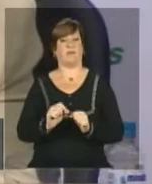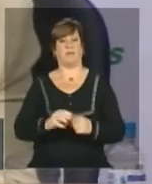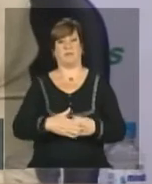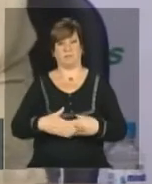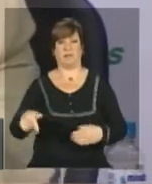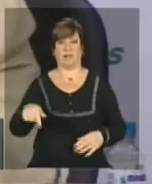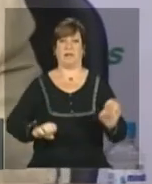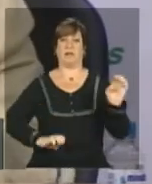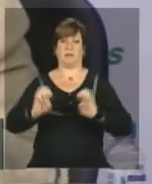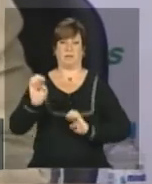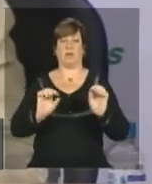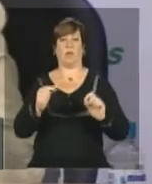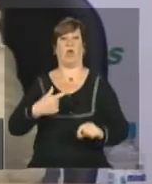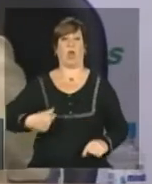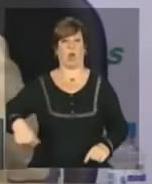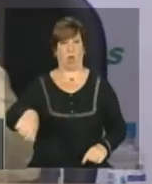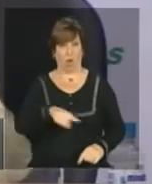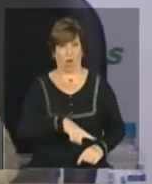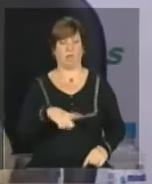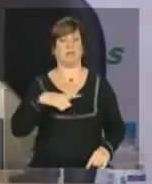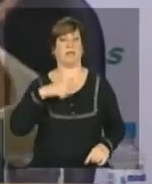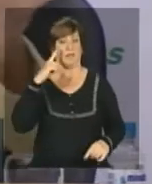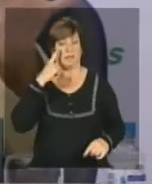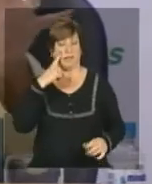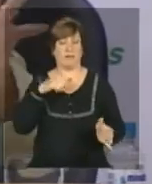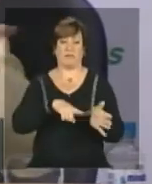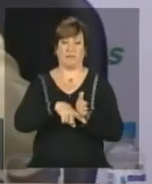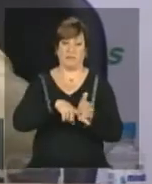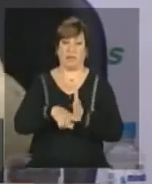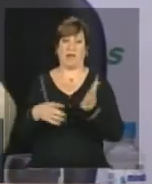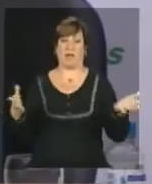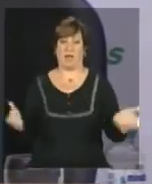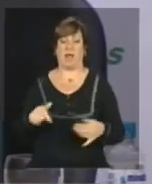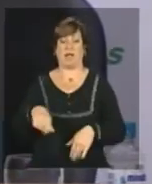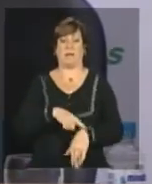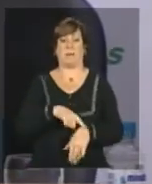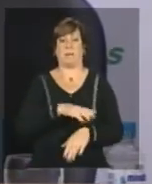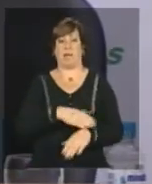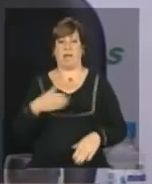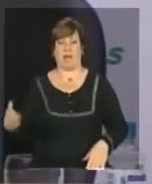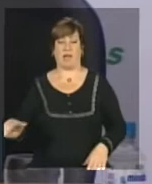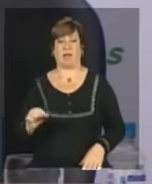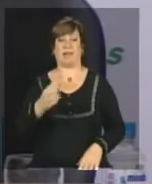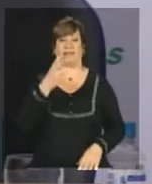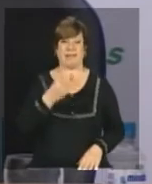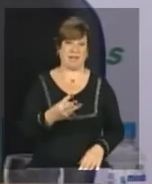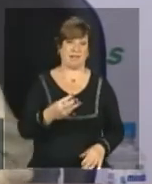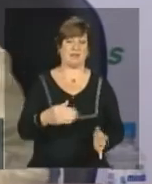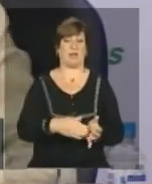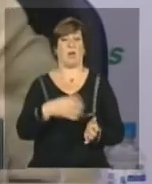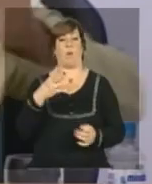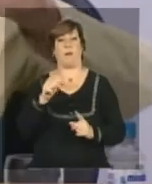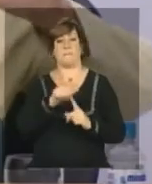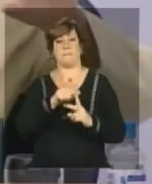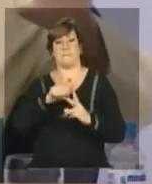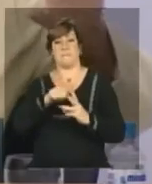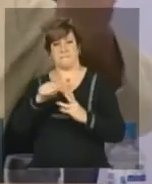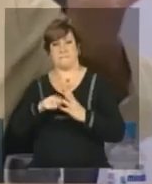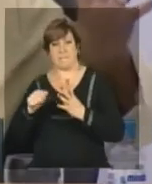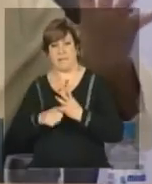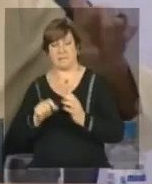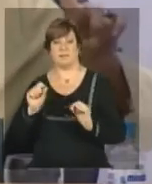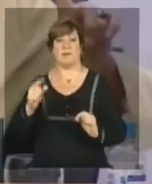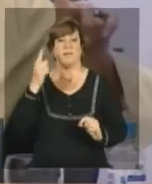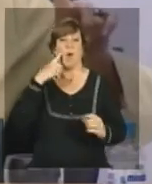na companhia. Nós estamos analisando, neste período agora, desses 3, 4 meses, a capacidade